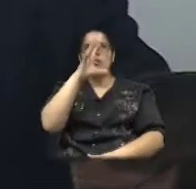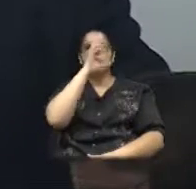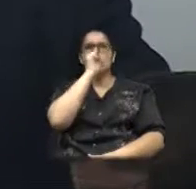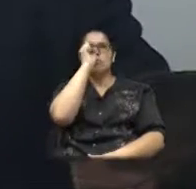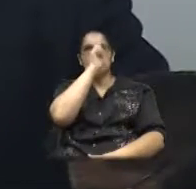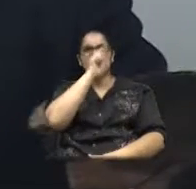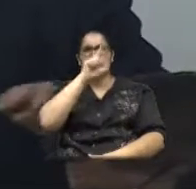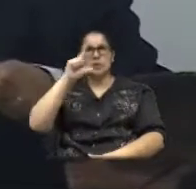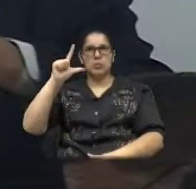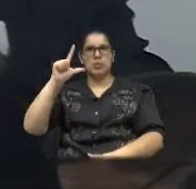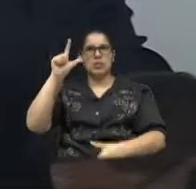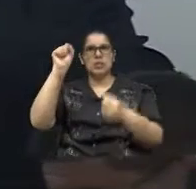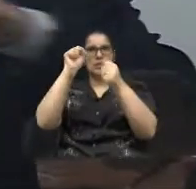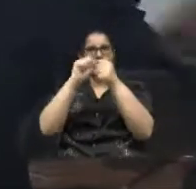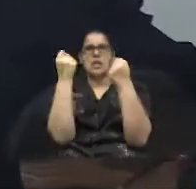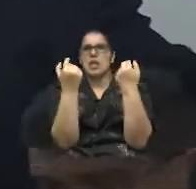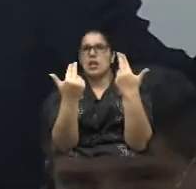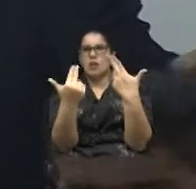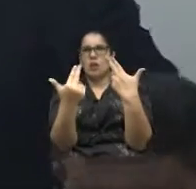mesma coisa.